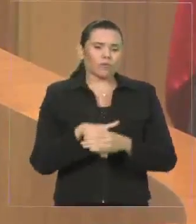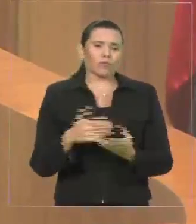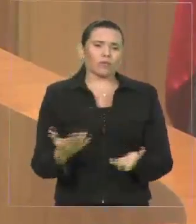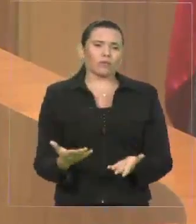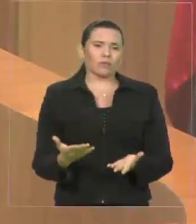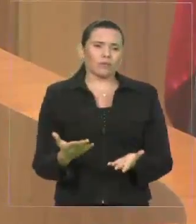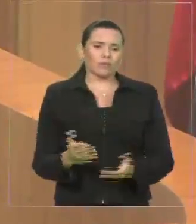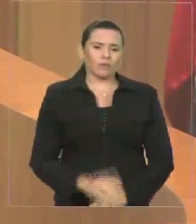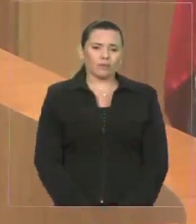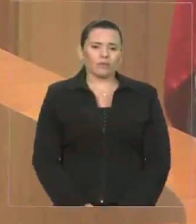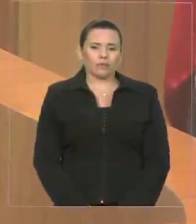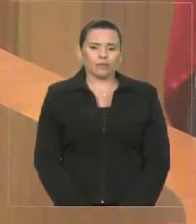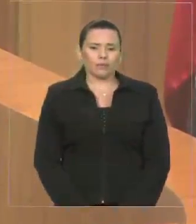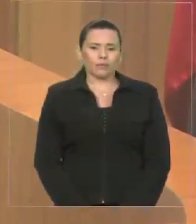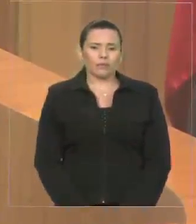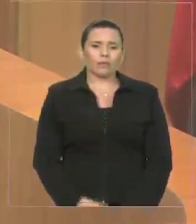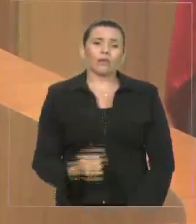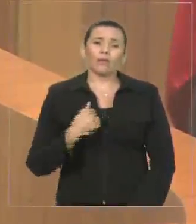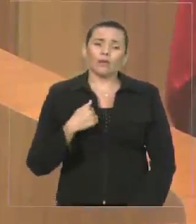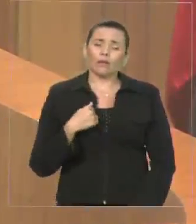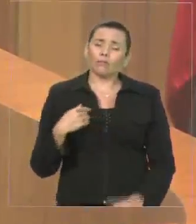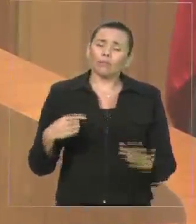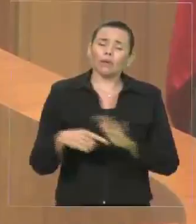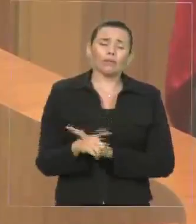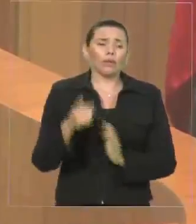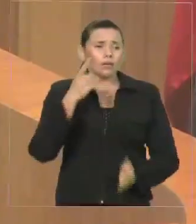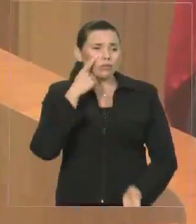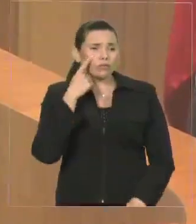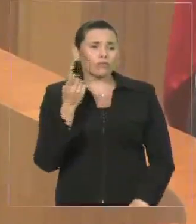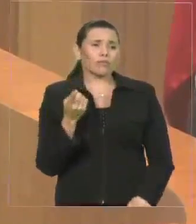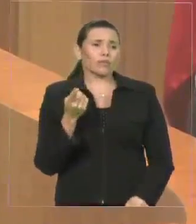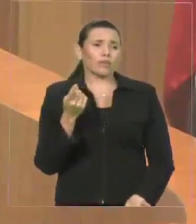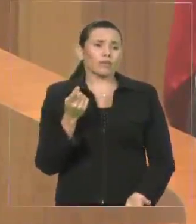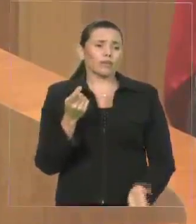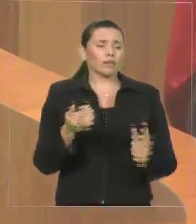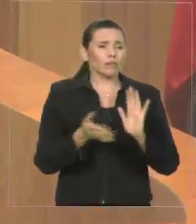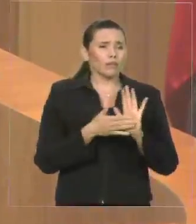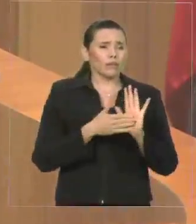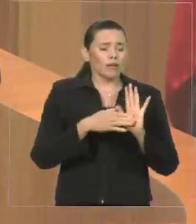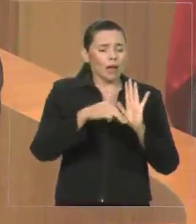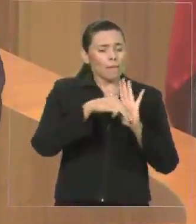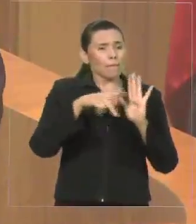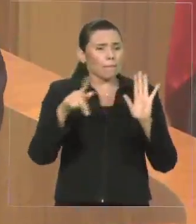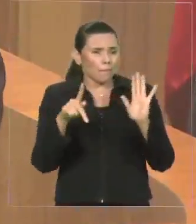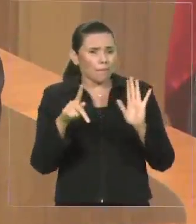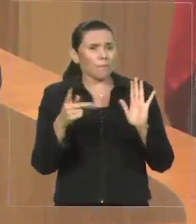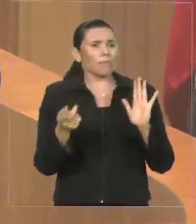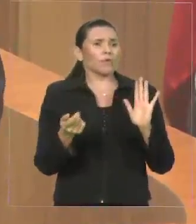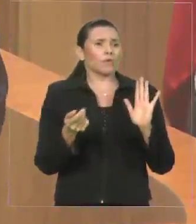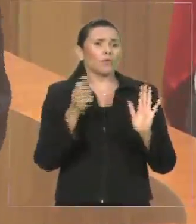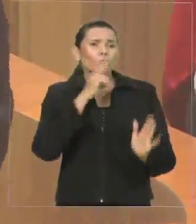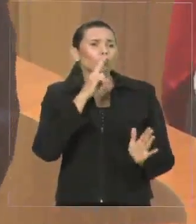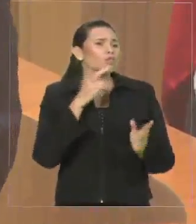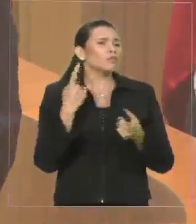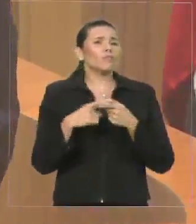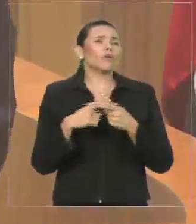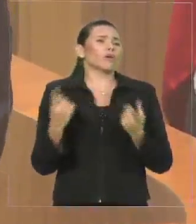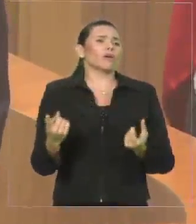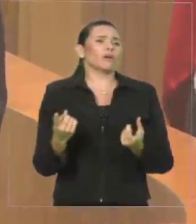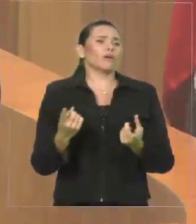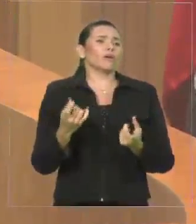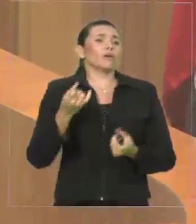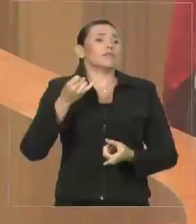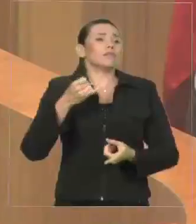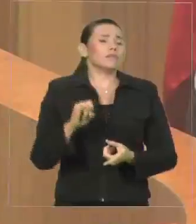a questão da urgência. Esse é o primeiro ponto, e por si só já é motivo para eu rejeitar essa medida provisória. E aí eu não quero dizer,